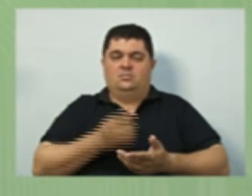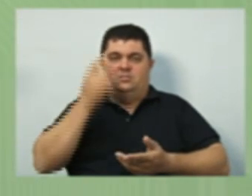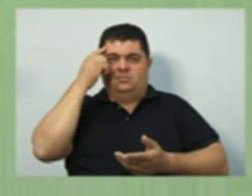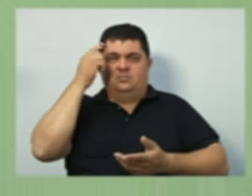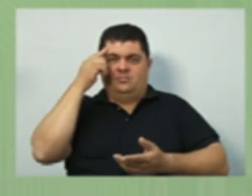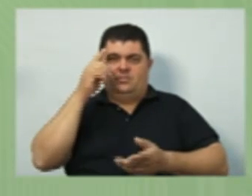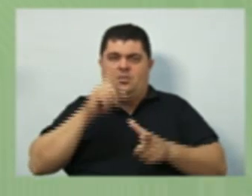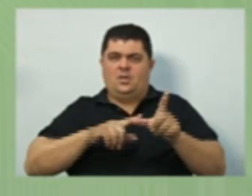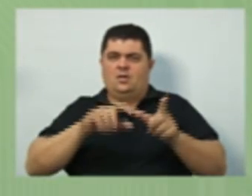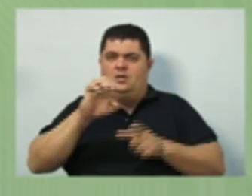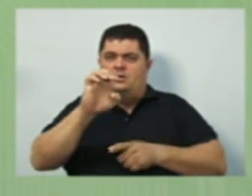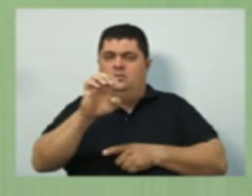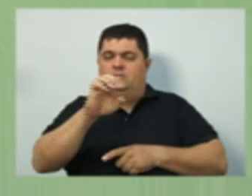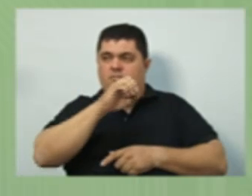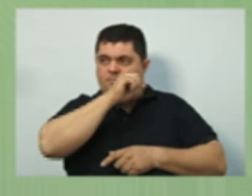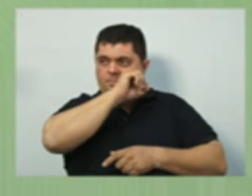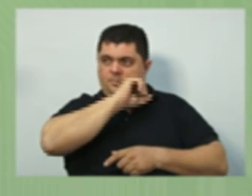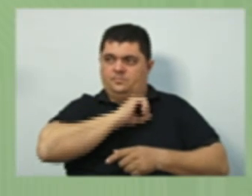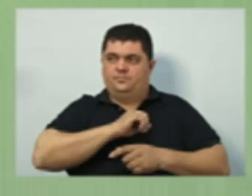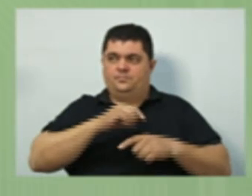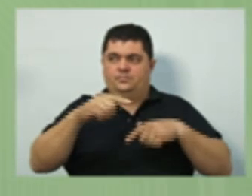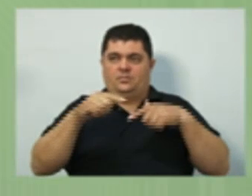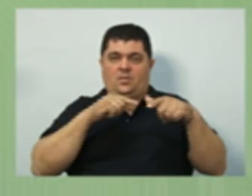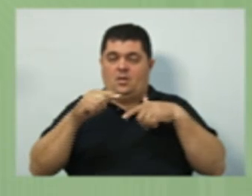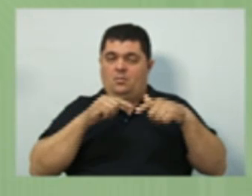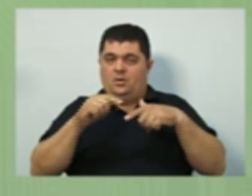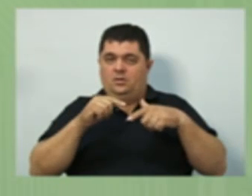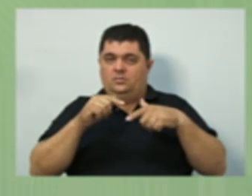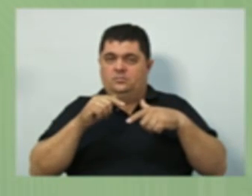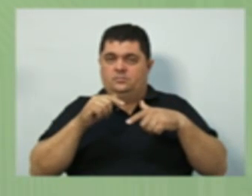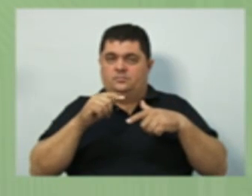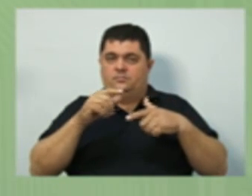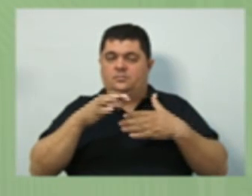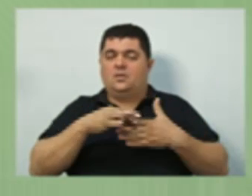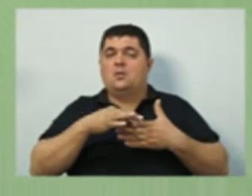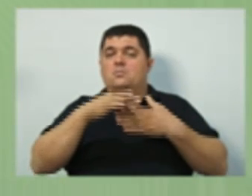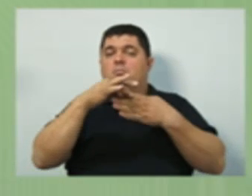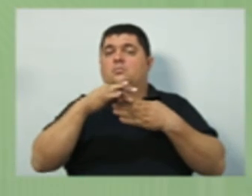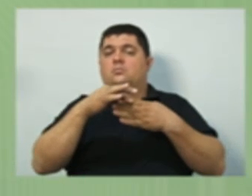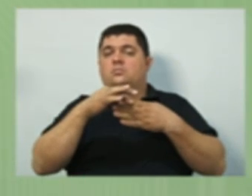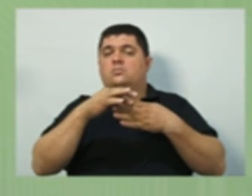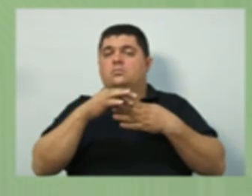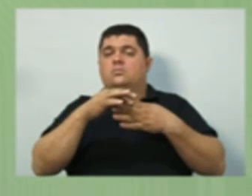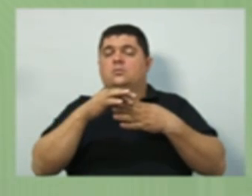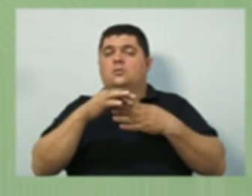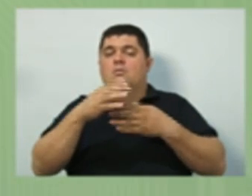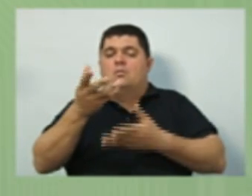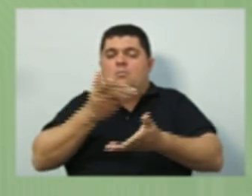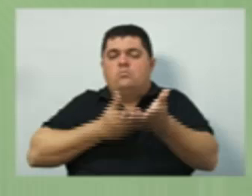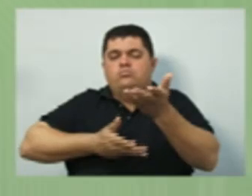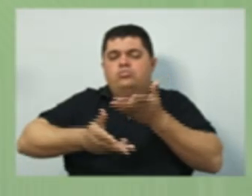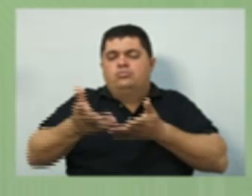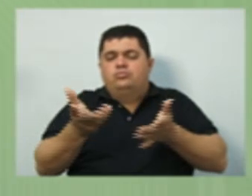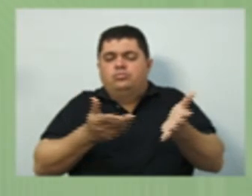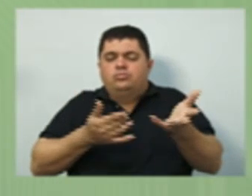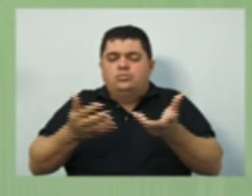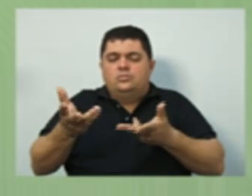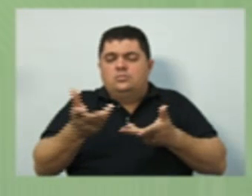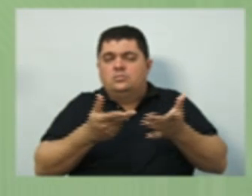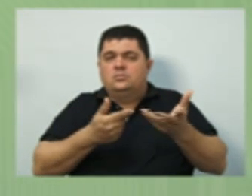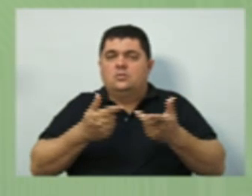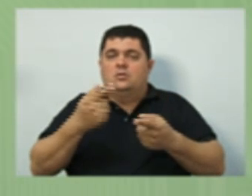letra E, se eu não me engano, está indo também. Ó. Trabalho é principal meio de negociação